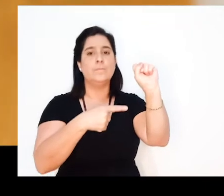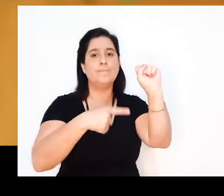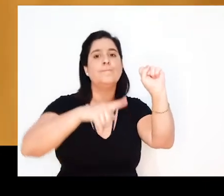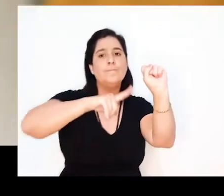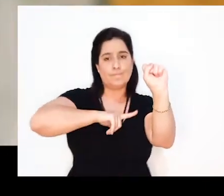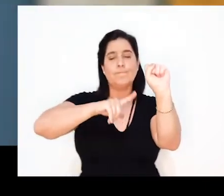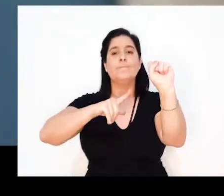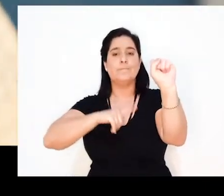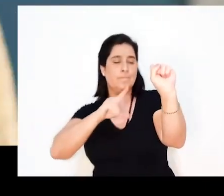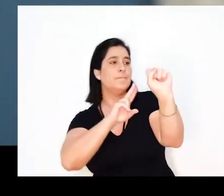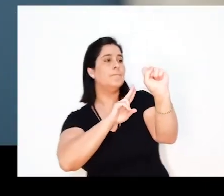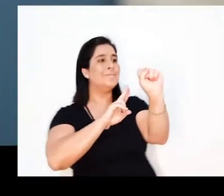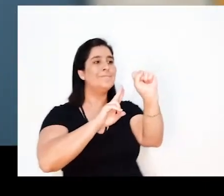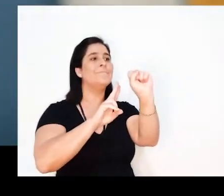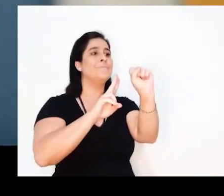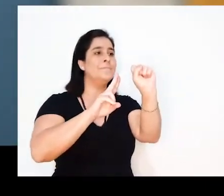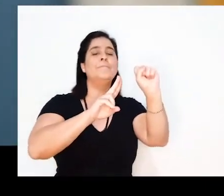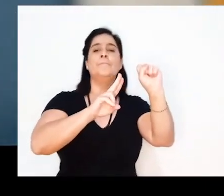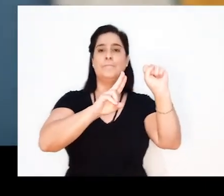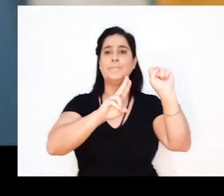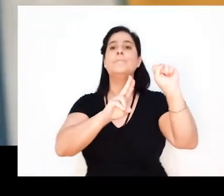que a Tanha tem nome,